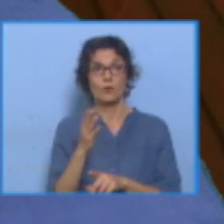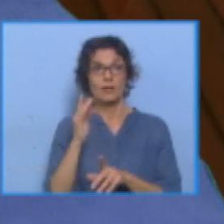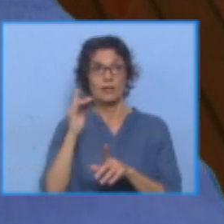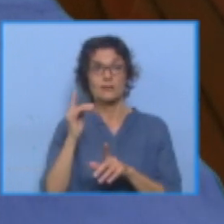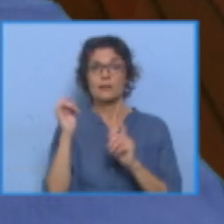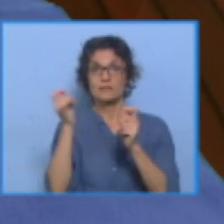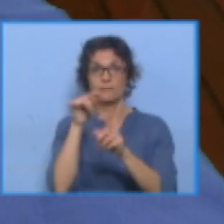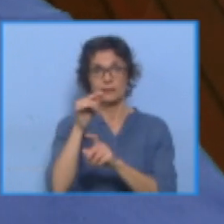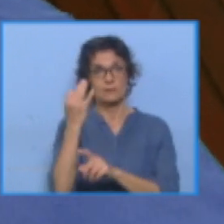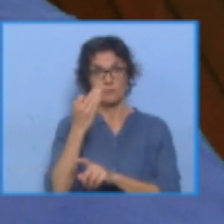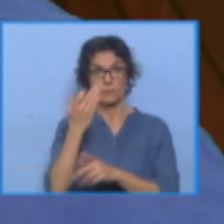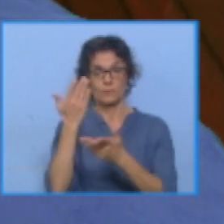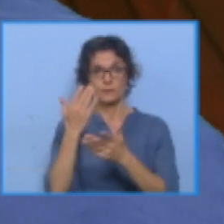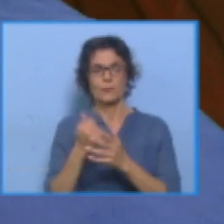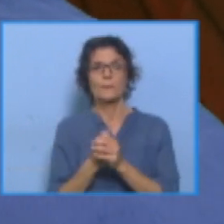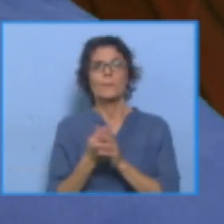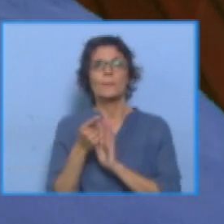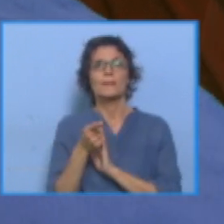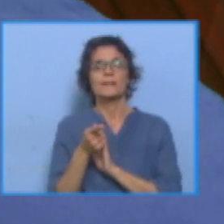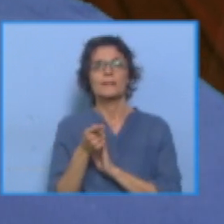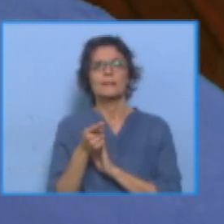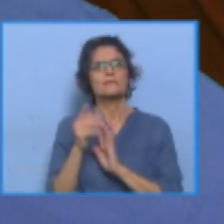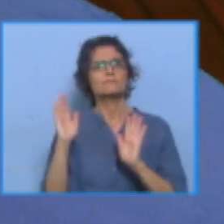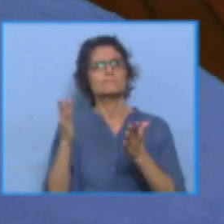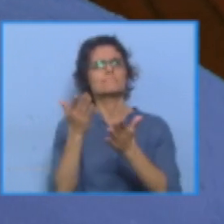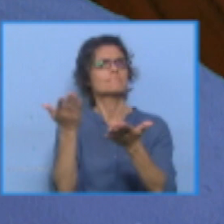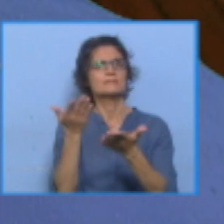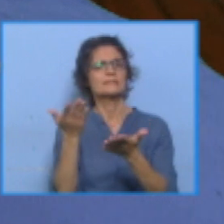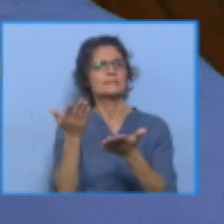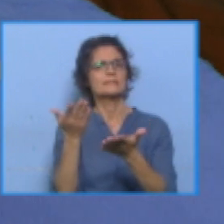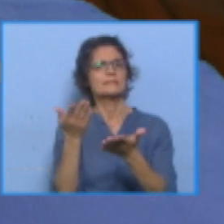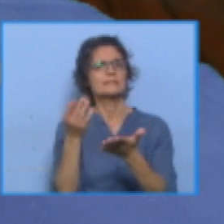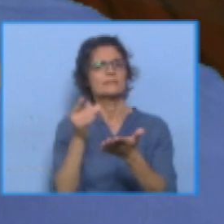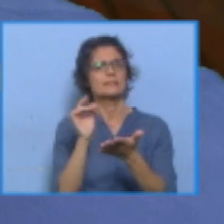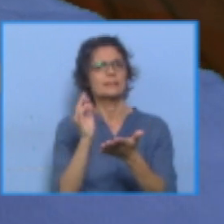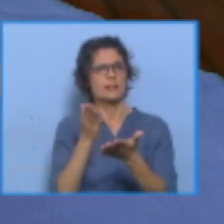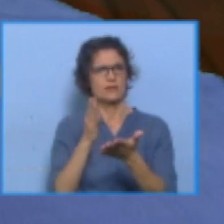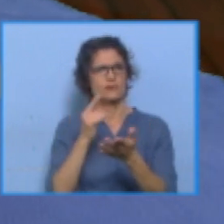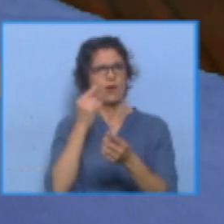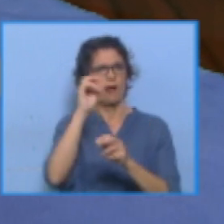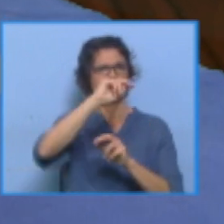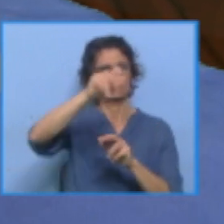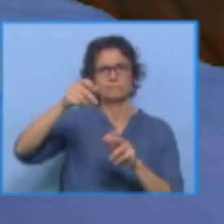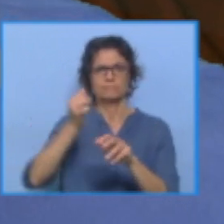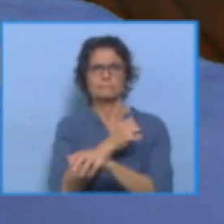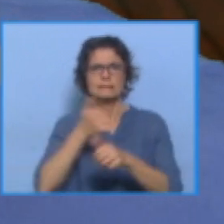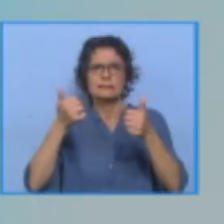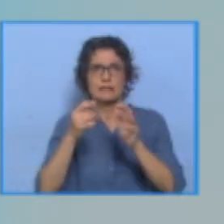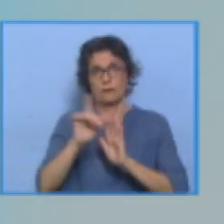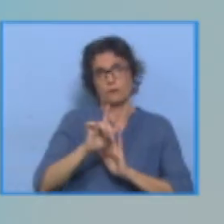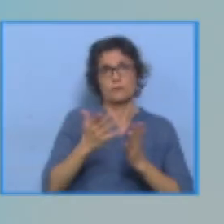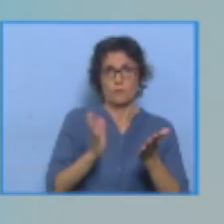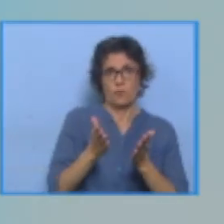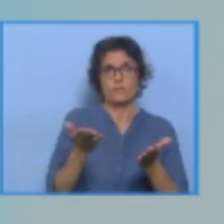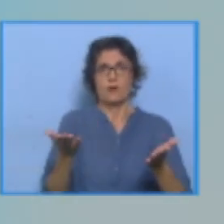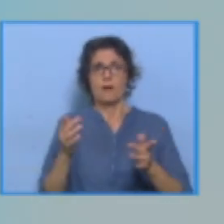Night Out no Porto, mas esta é uma iniciativa que tem já visitado algumas cidades, começando por Lisboa, mas